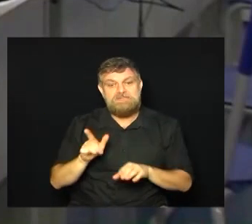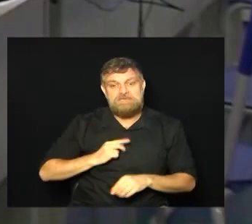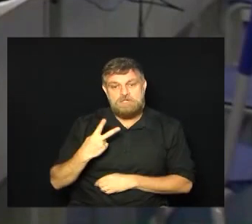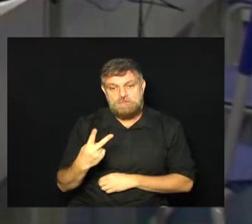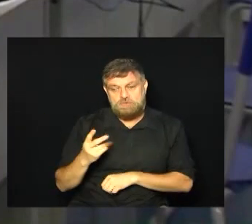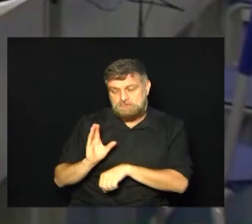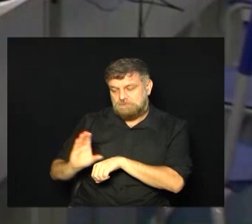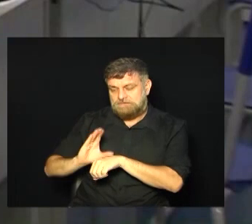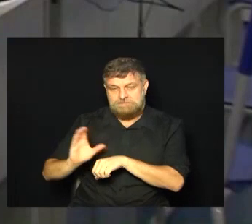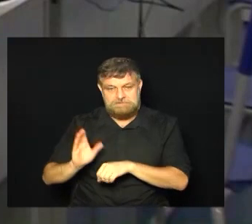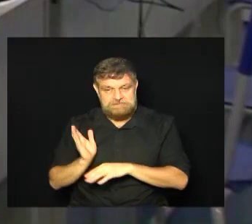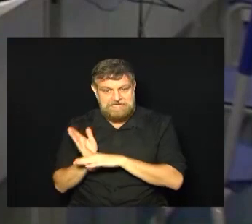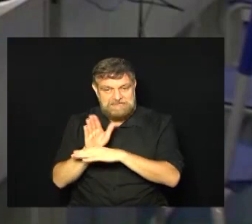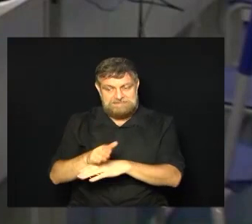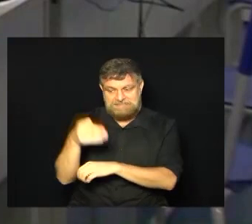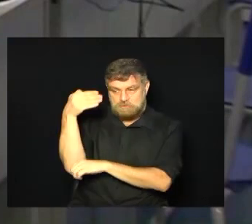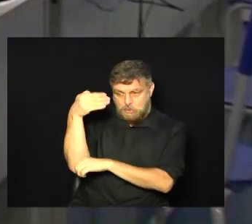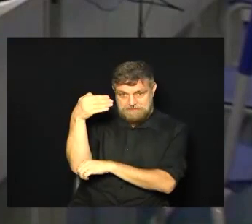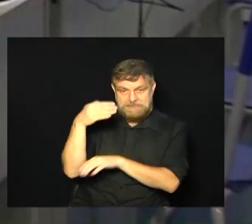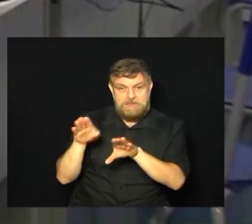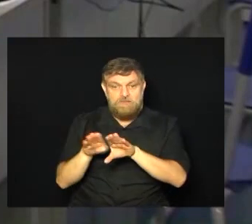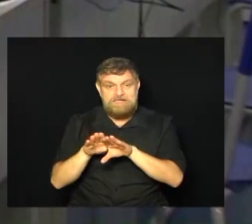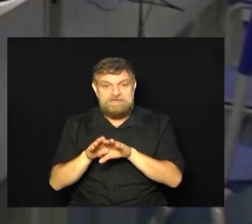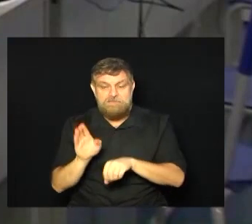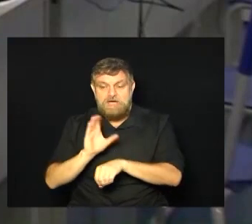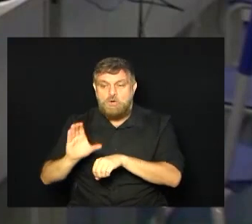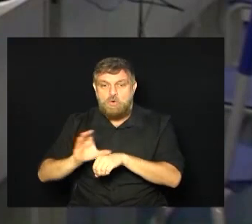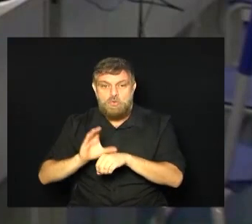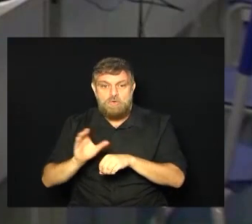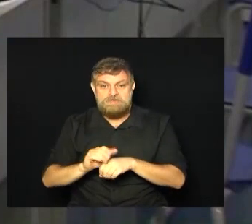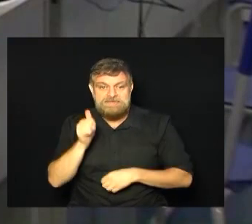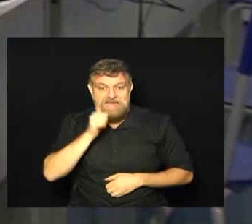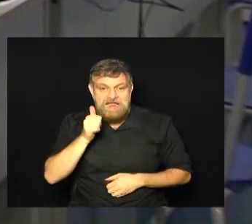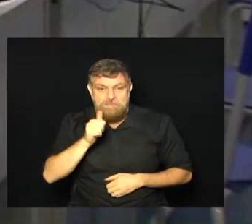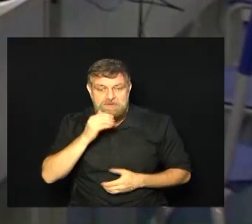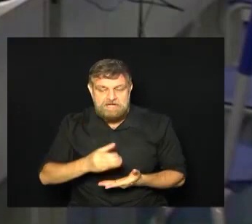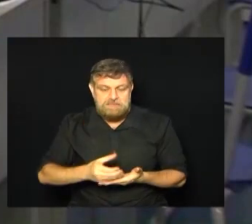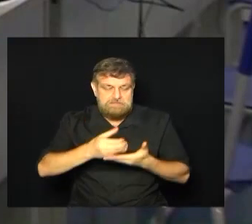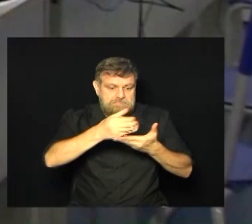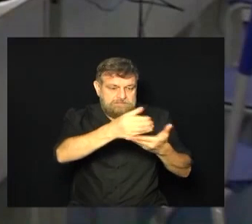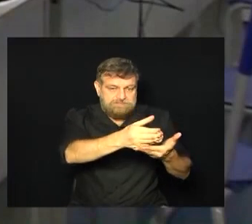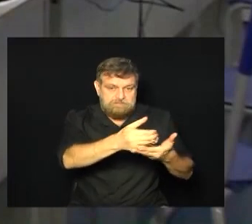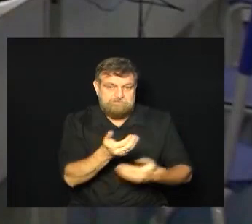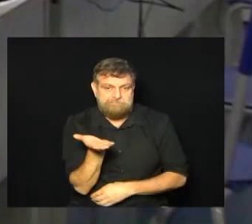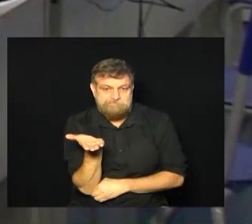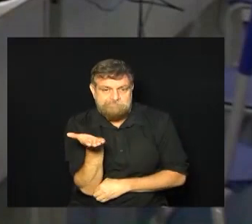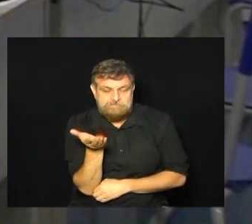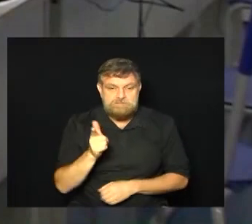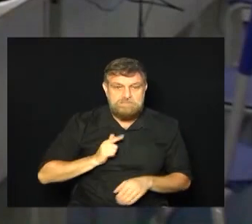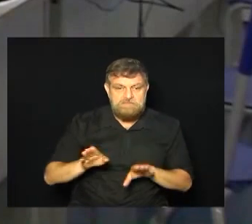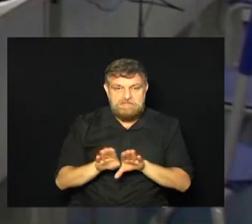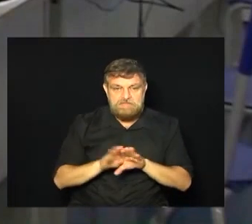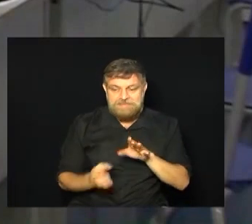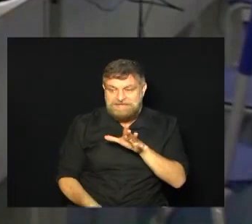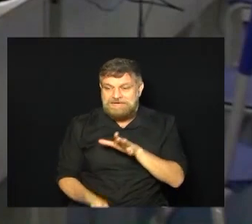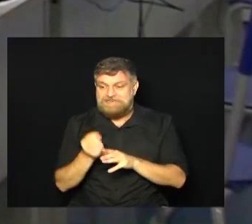cursos, auxiliar de hotelaria e o curso de copeira. E na área de informática, a gente tem criação de